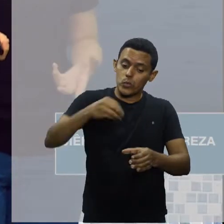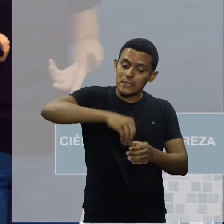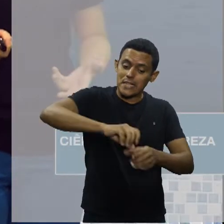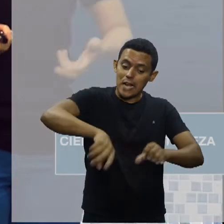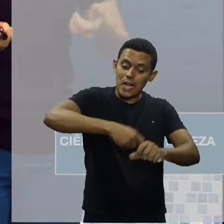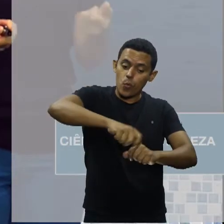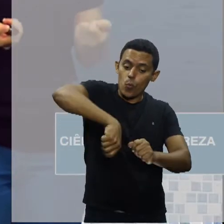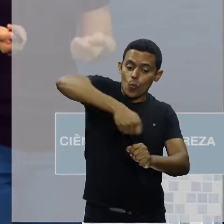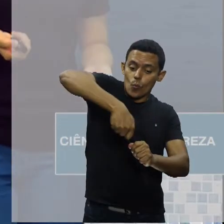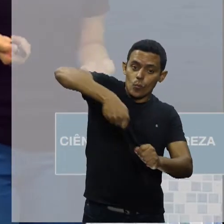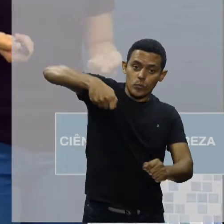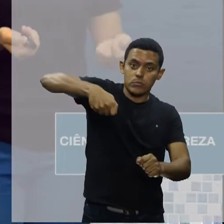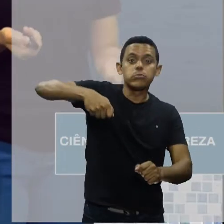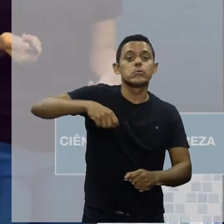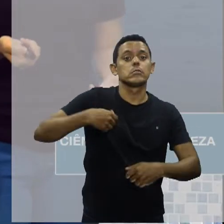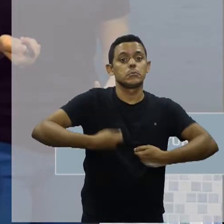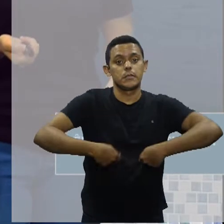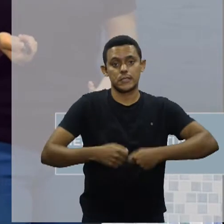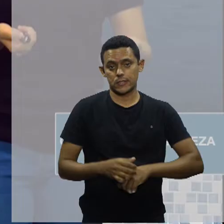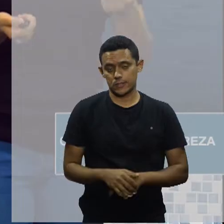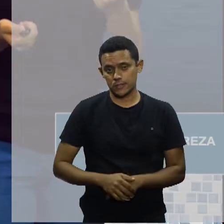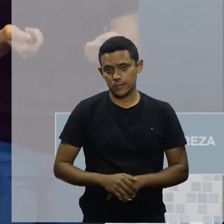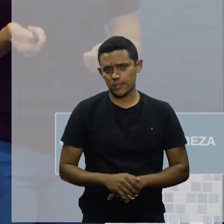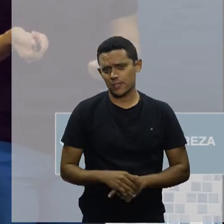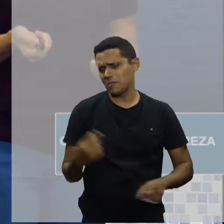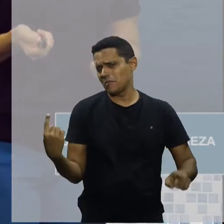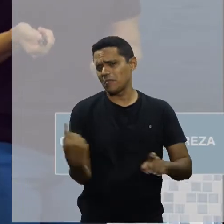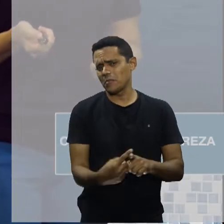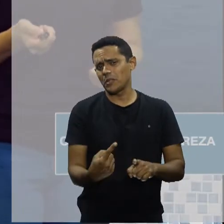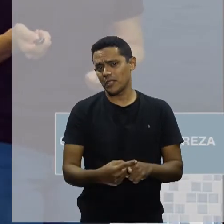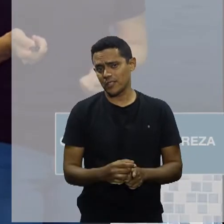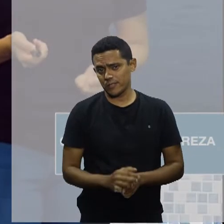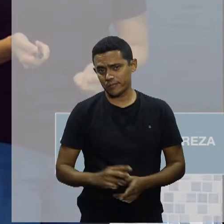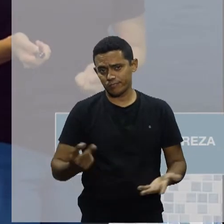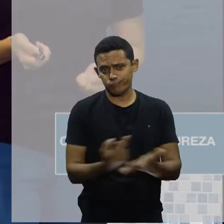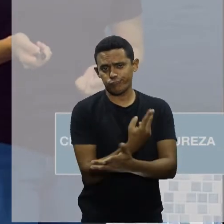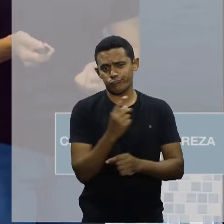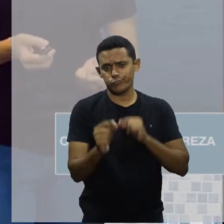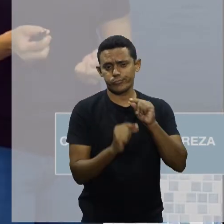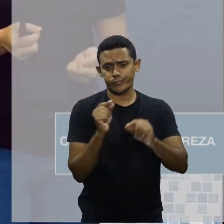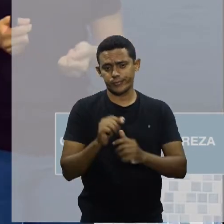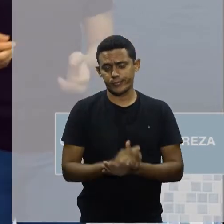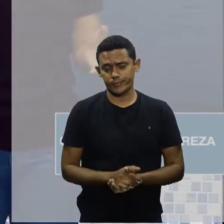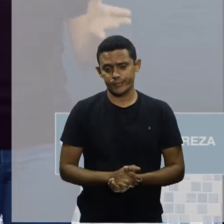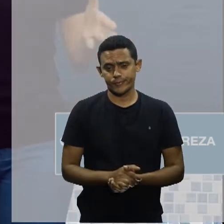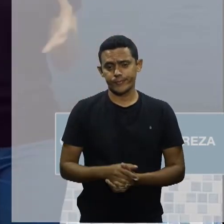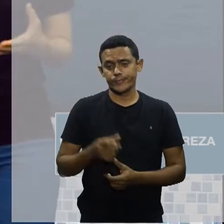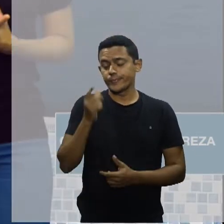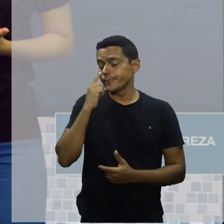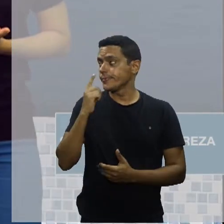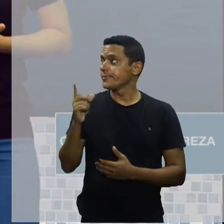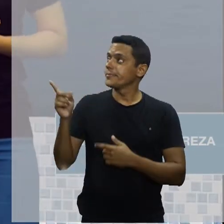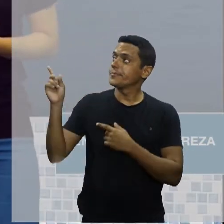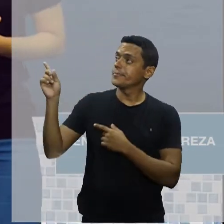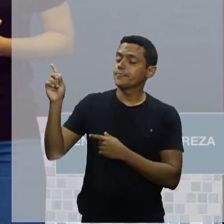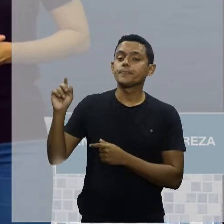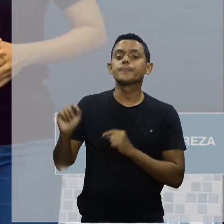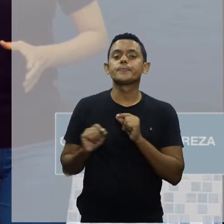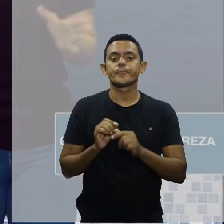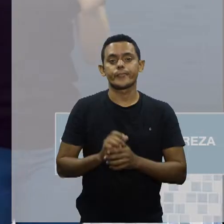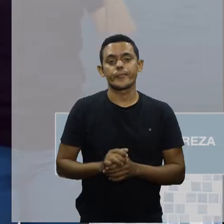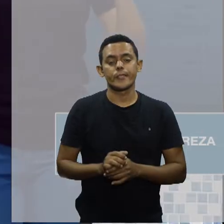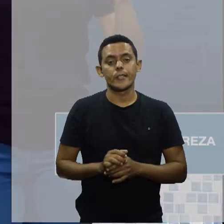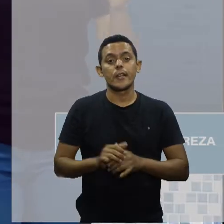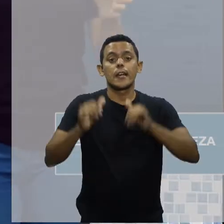sendo o impacto desse descarte incorreto desses EPIs. Aqui no slide 16 eu trago uma notícia para vocês,